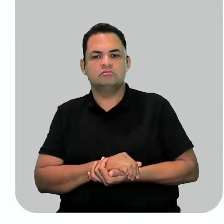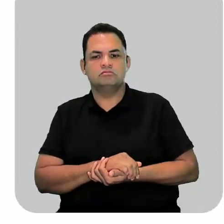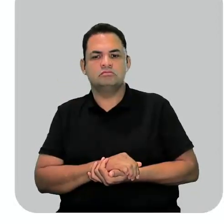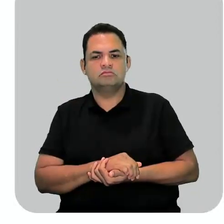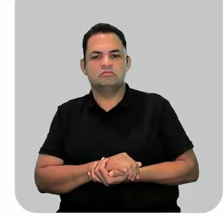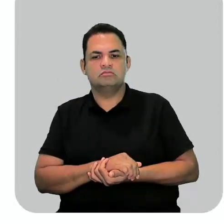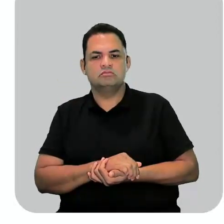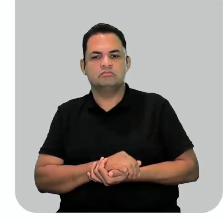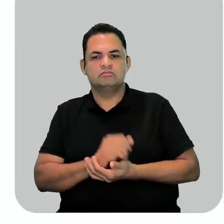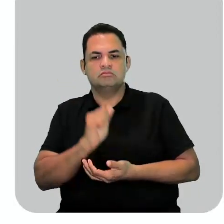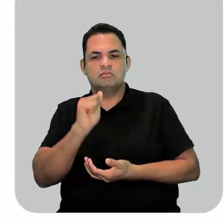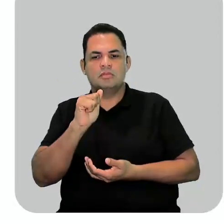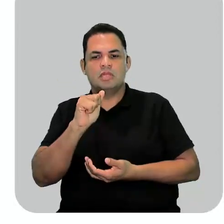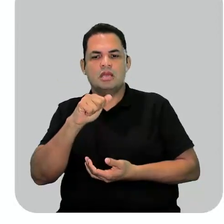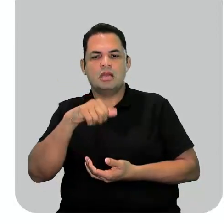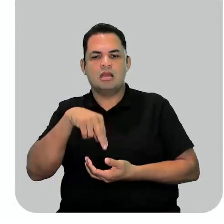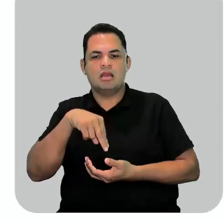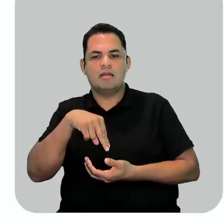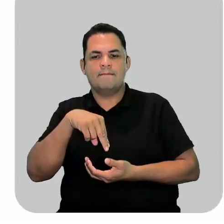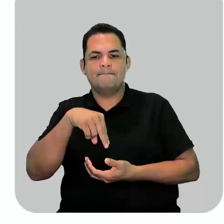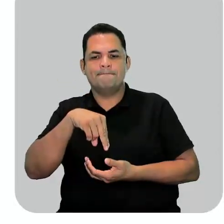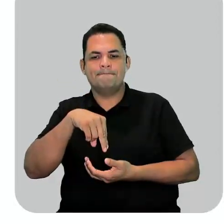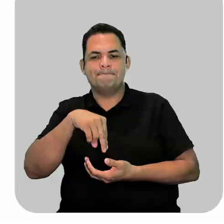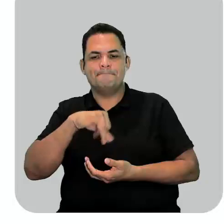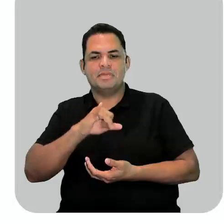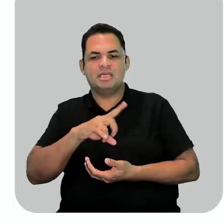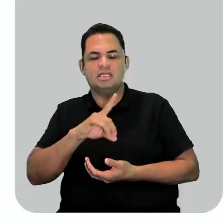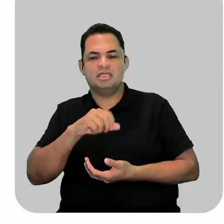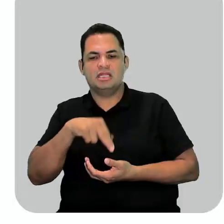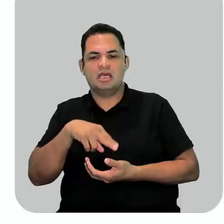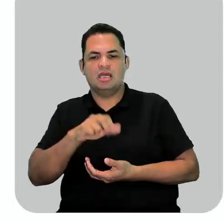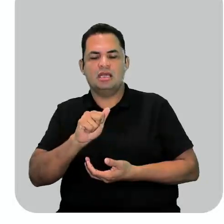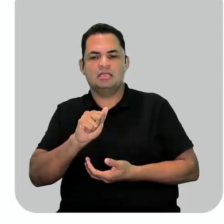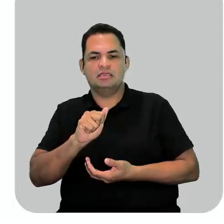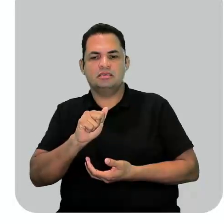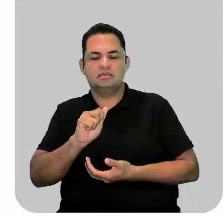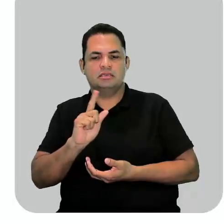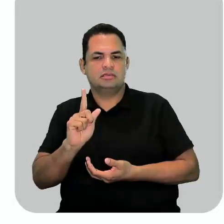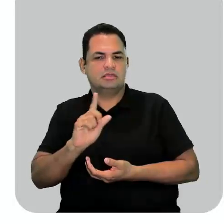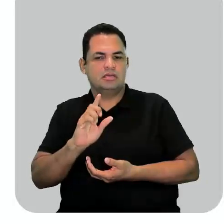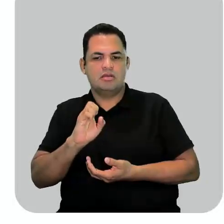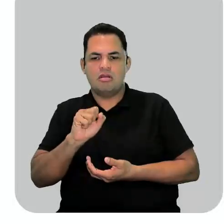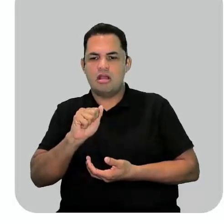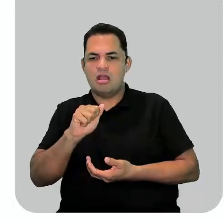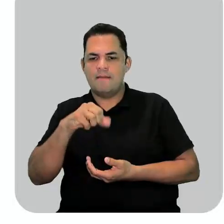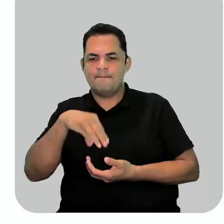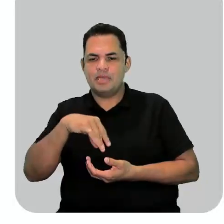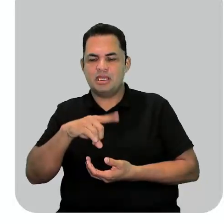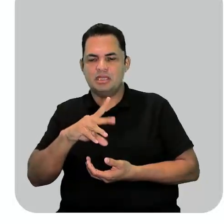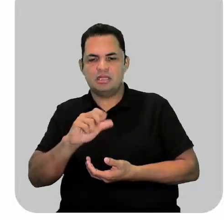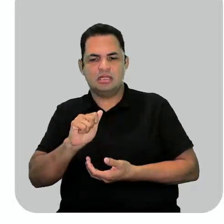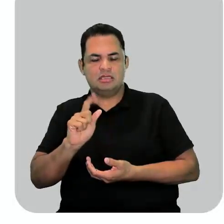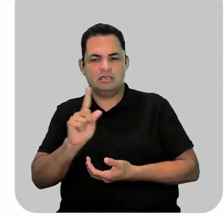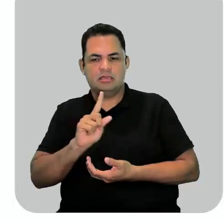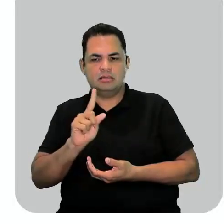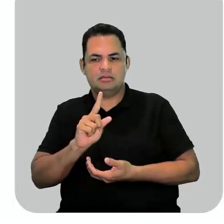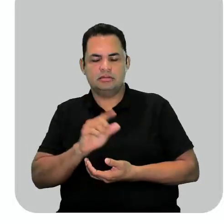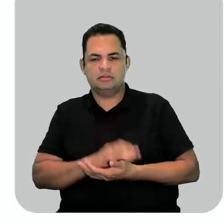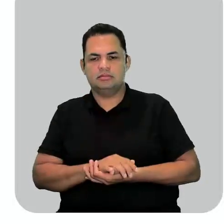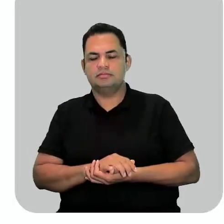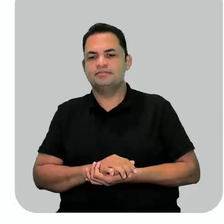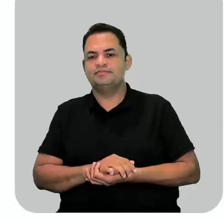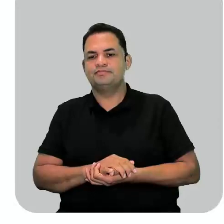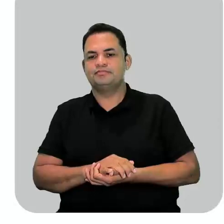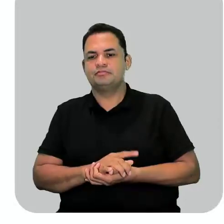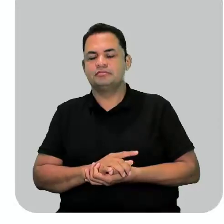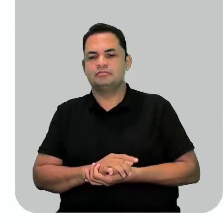uma amina. Amina nós temos, mas um grupo amida não está presente porque não tem a